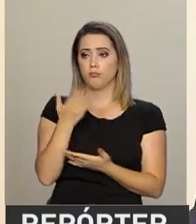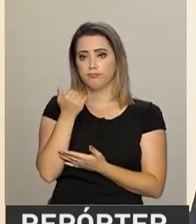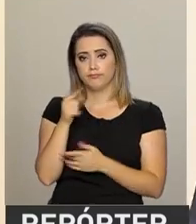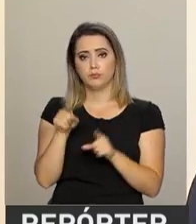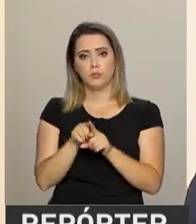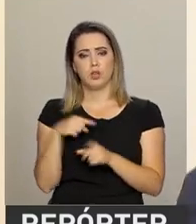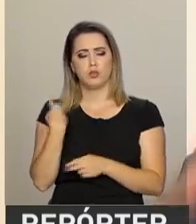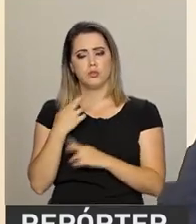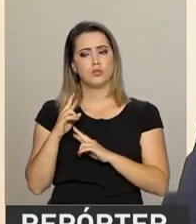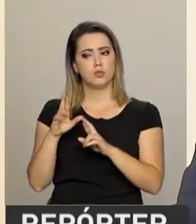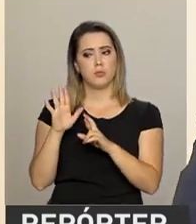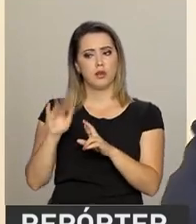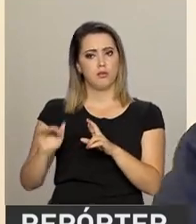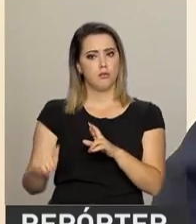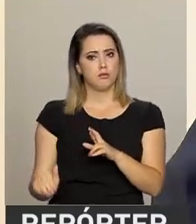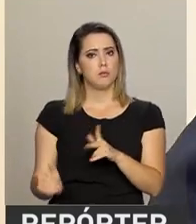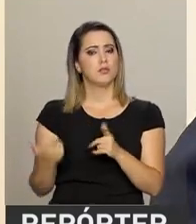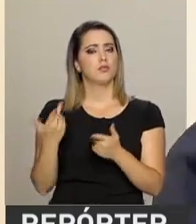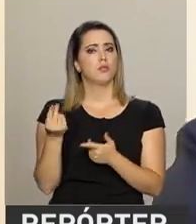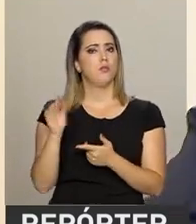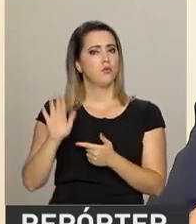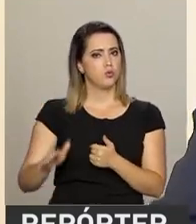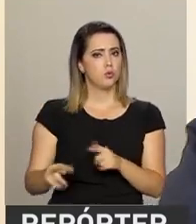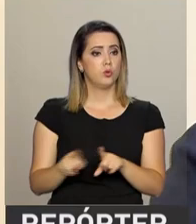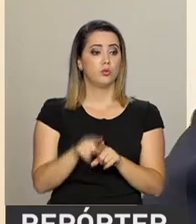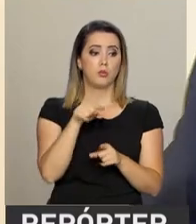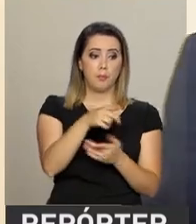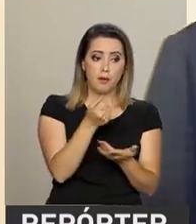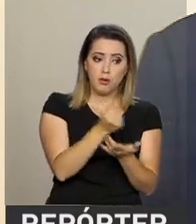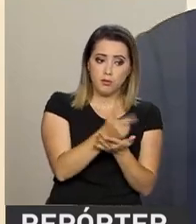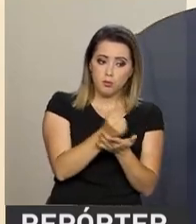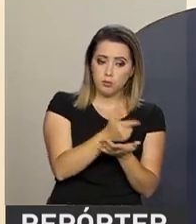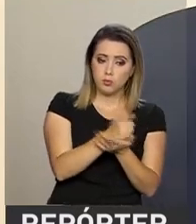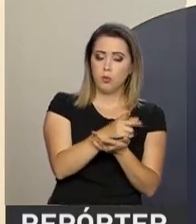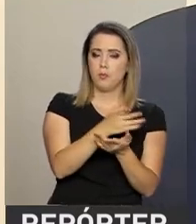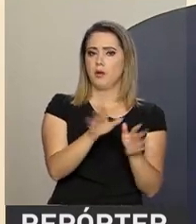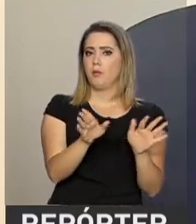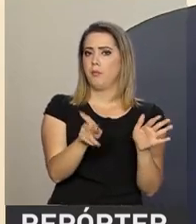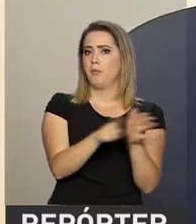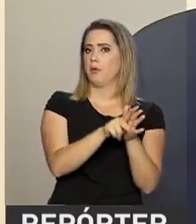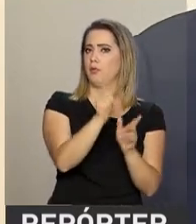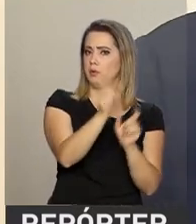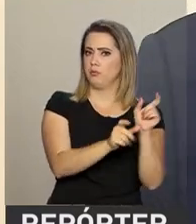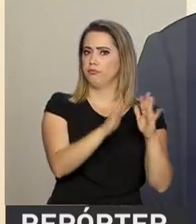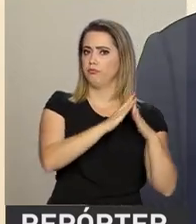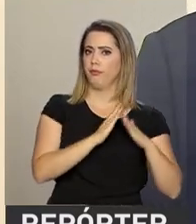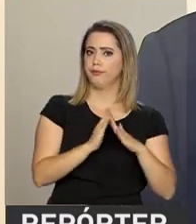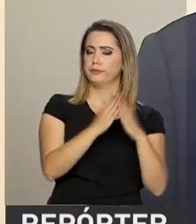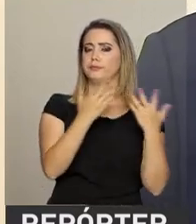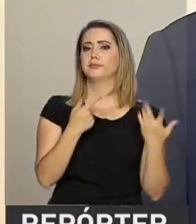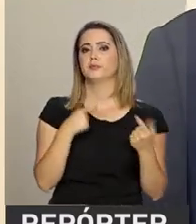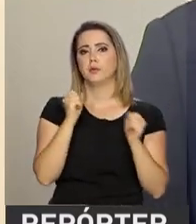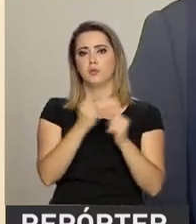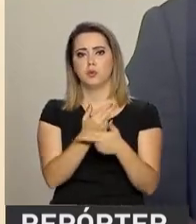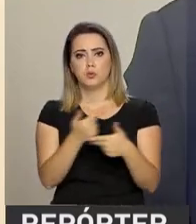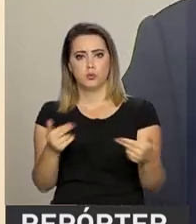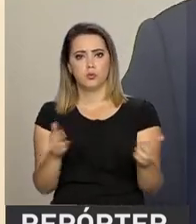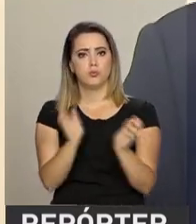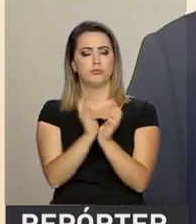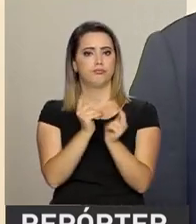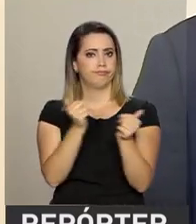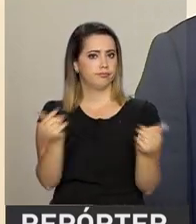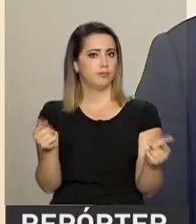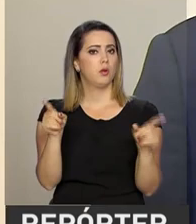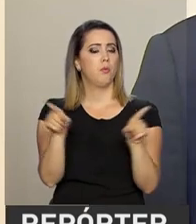barateamento dos custos também chega à população e você possa comprar lá o seu produto orgânico posso comprar só verduras ou legumes ou qualquer outro da